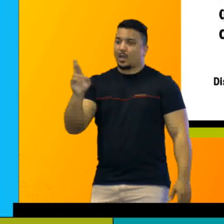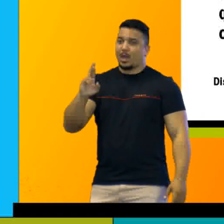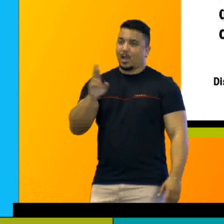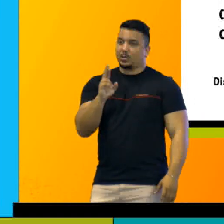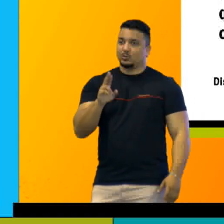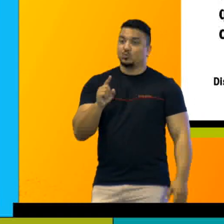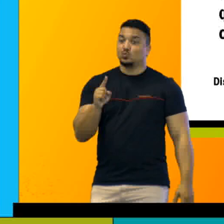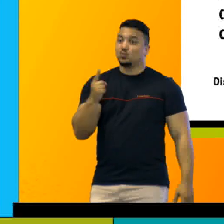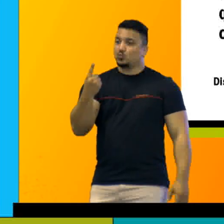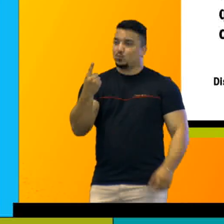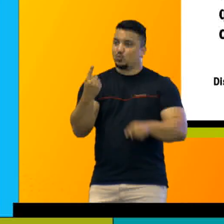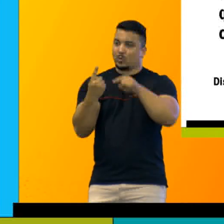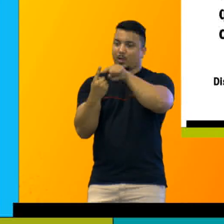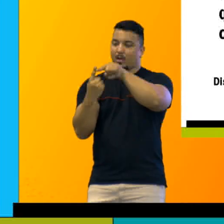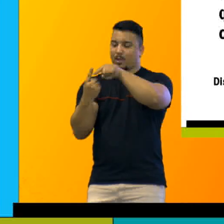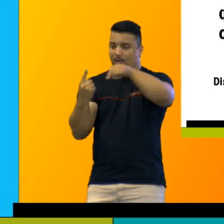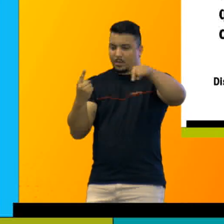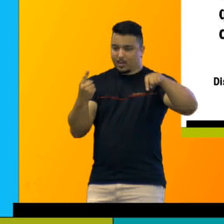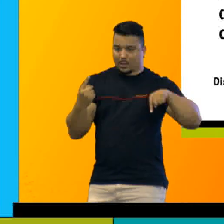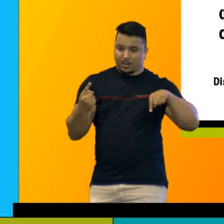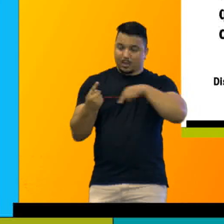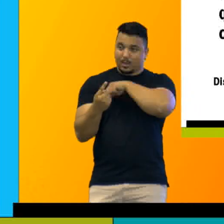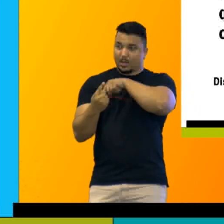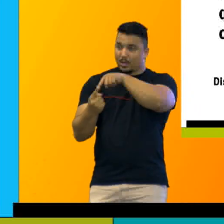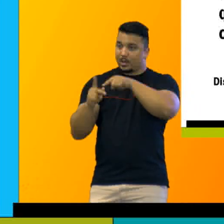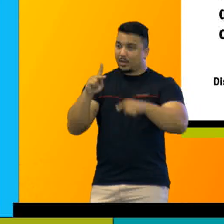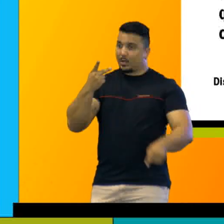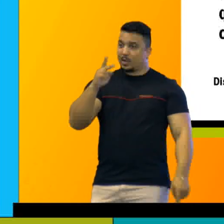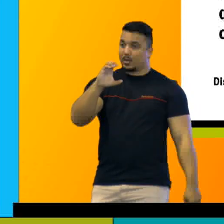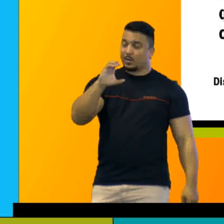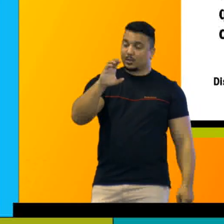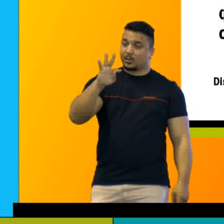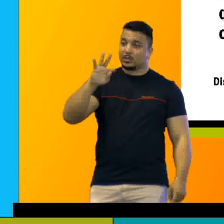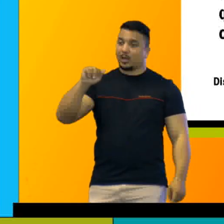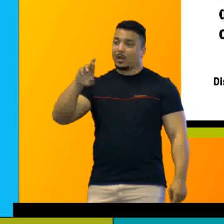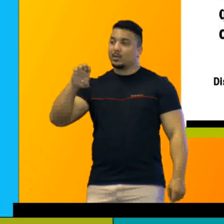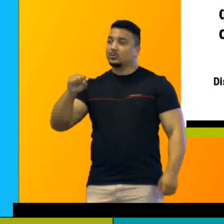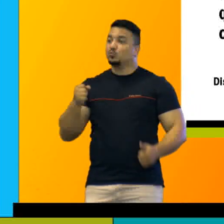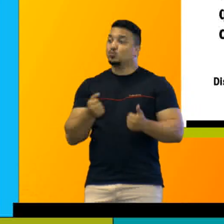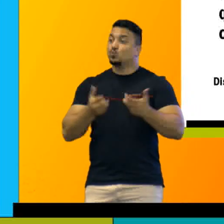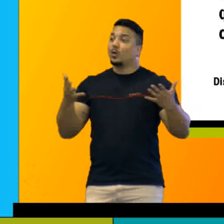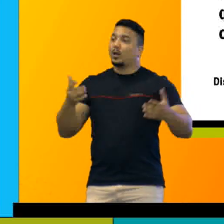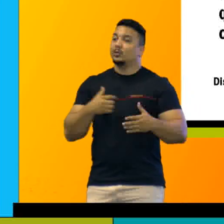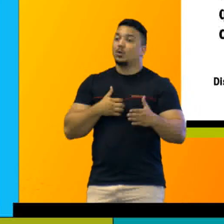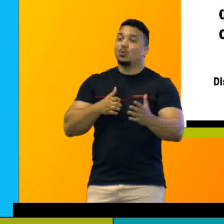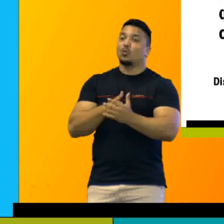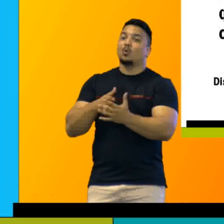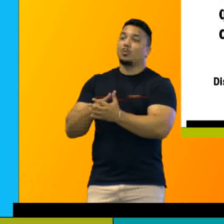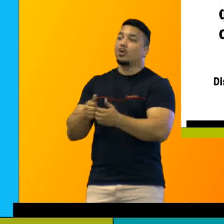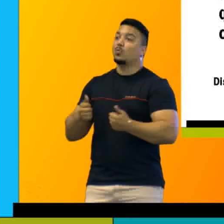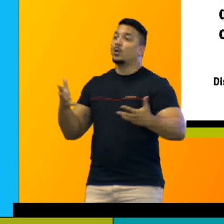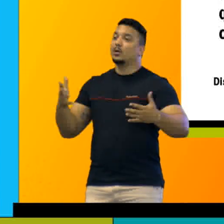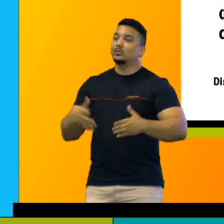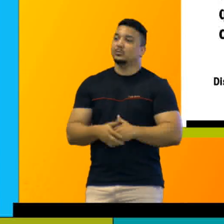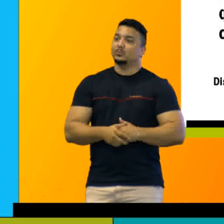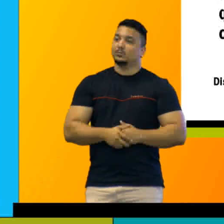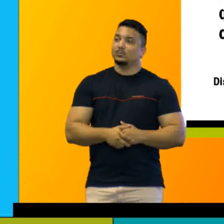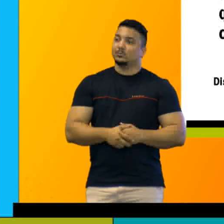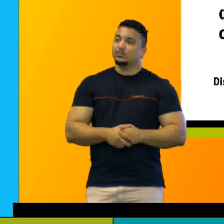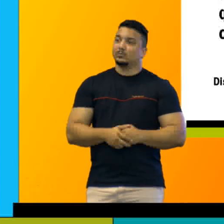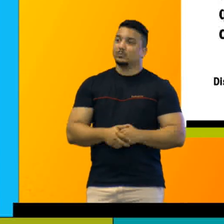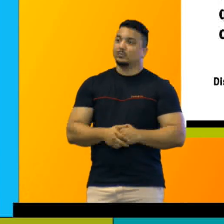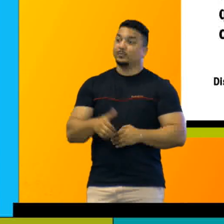1.200 por hectare. Tá legal? O custo. Mas quantos hectares ele comprou? Ele tem? Ele